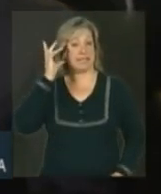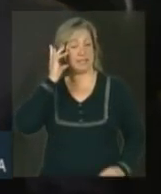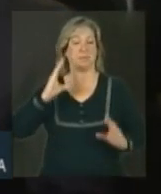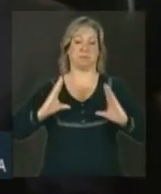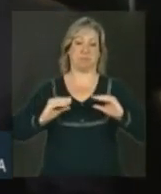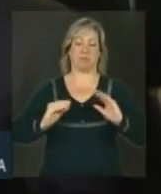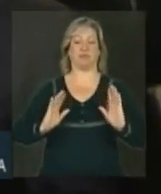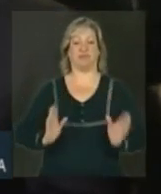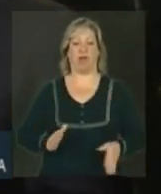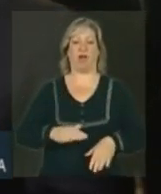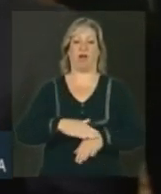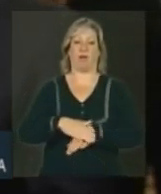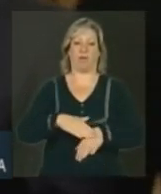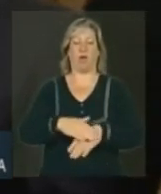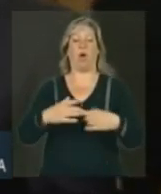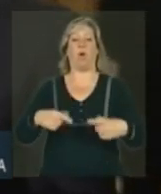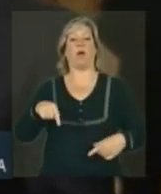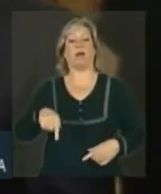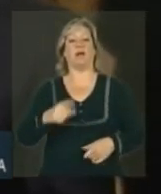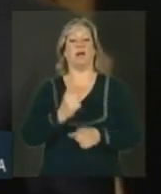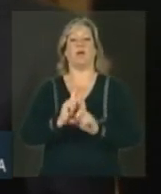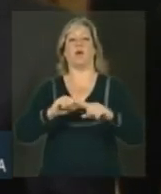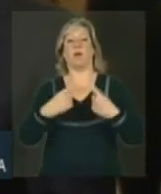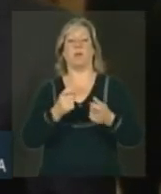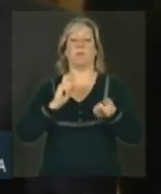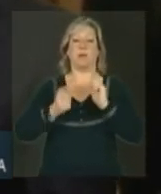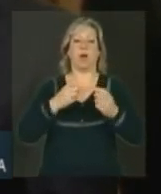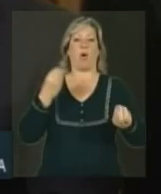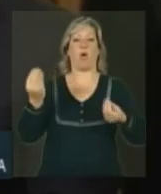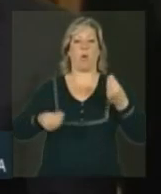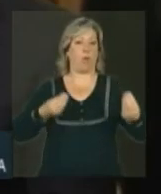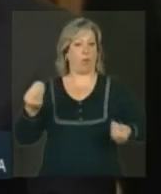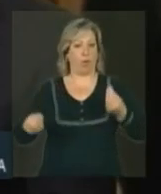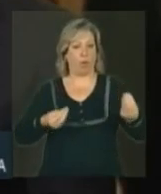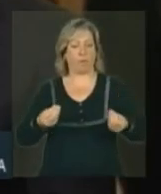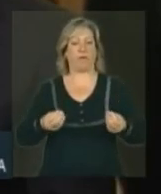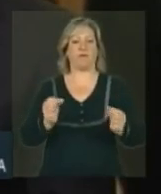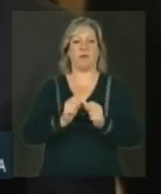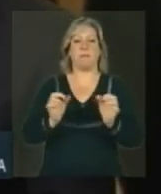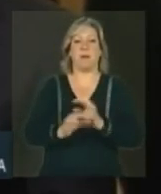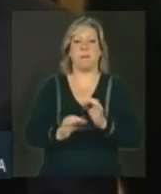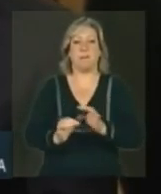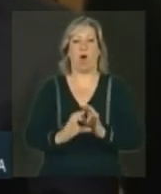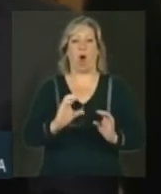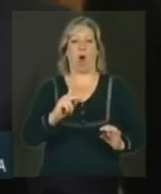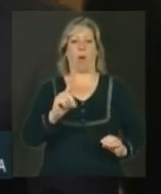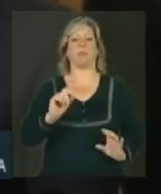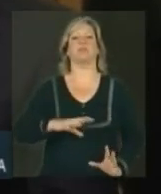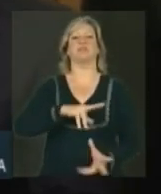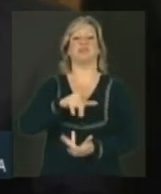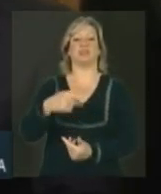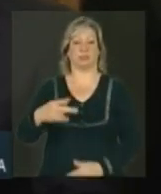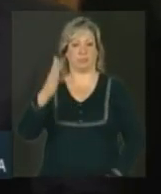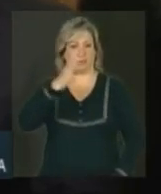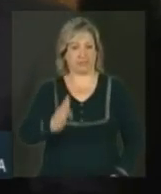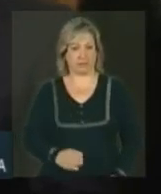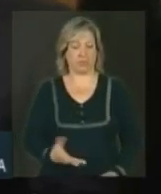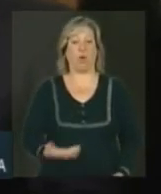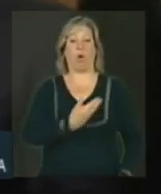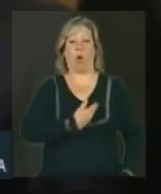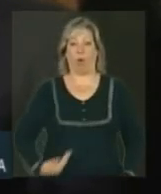Um encontro onde nós repassamos a preparação da Copa do Mundo no Brasil. O governo